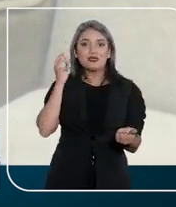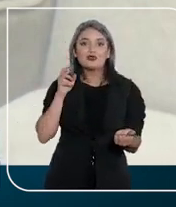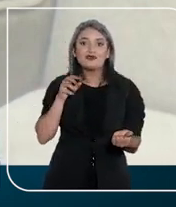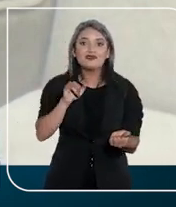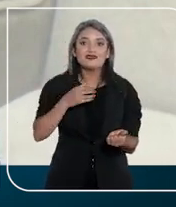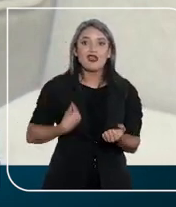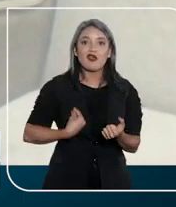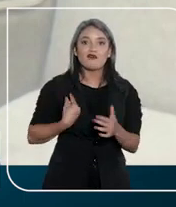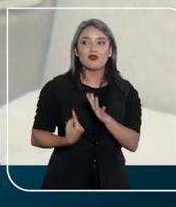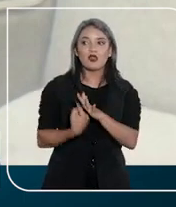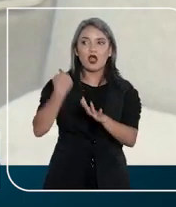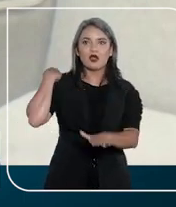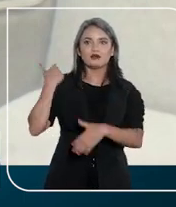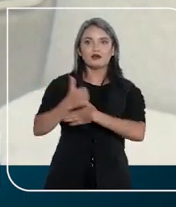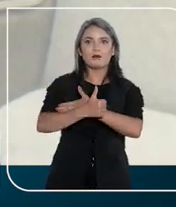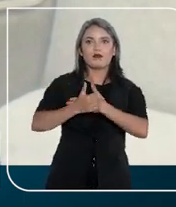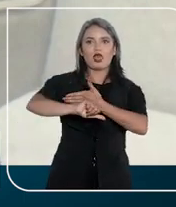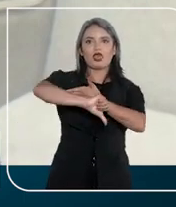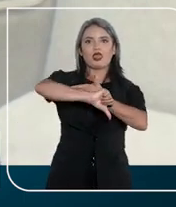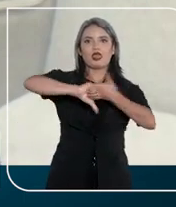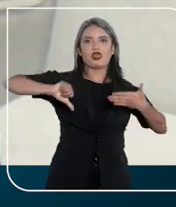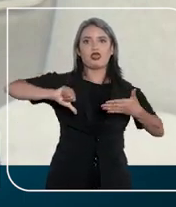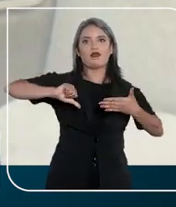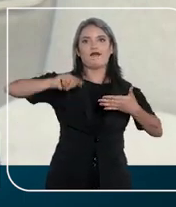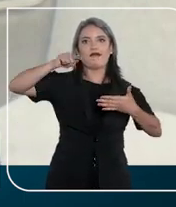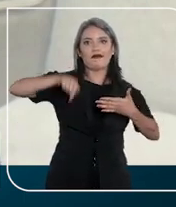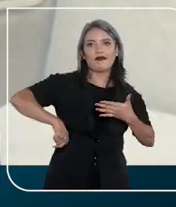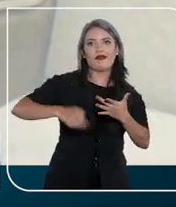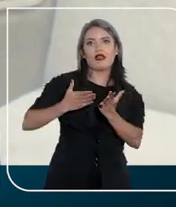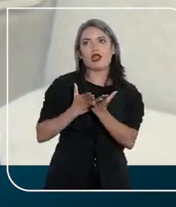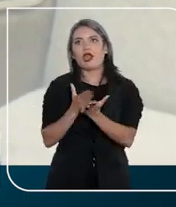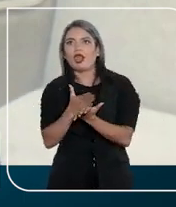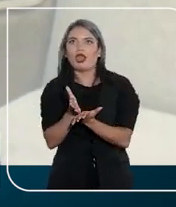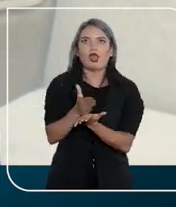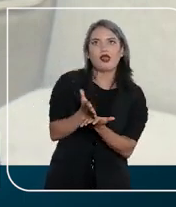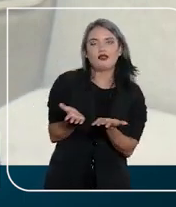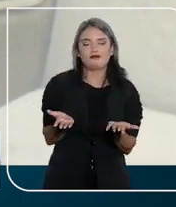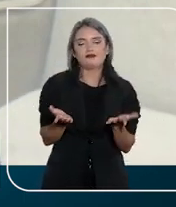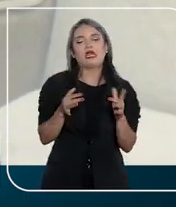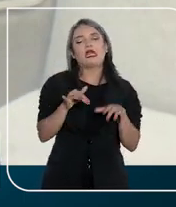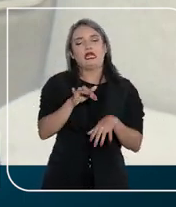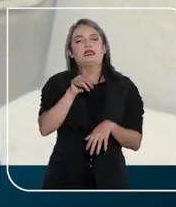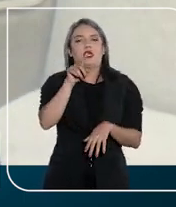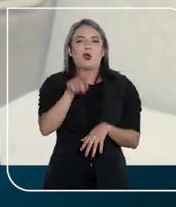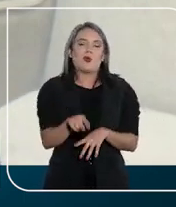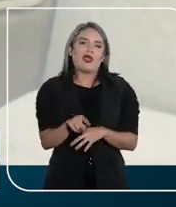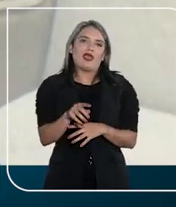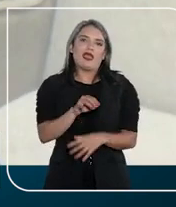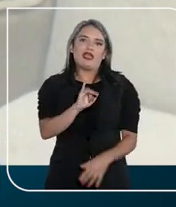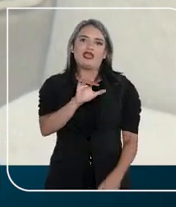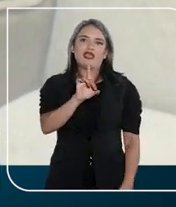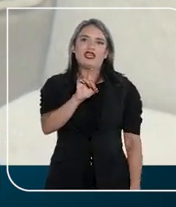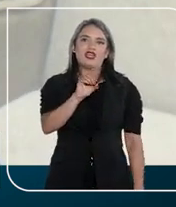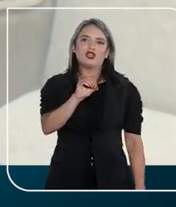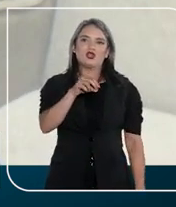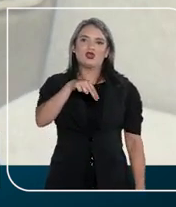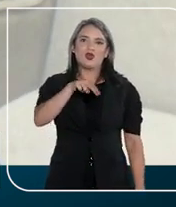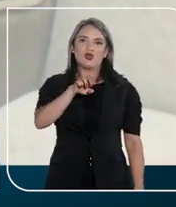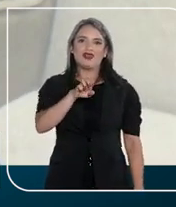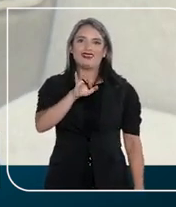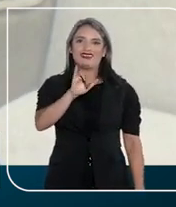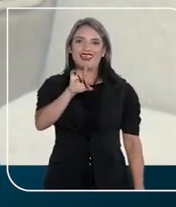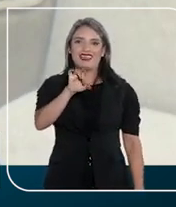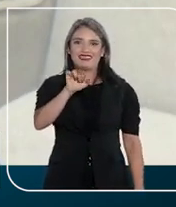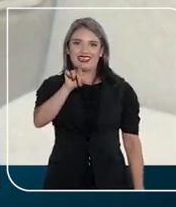para exercício desses cargos. E essa questão da idoneidade, ela é muito subjetiva também, né?